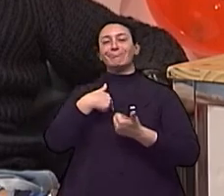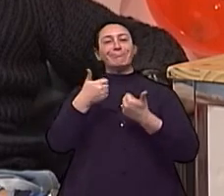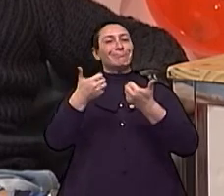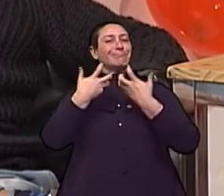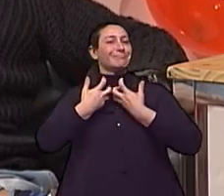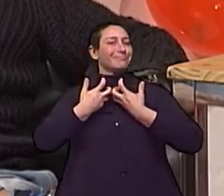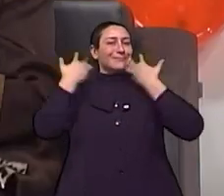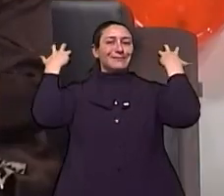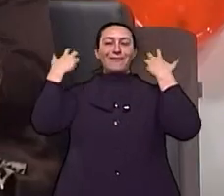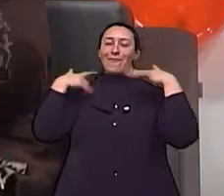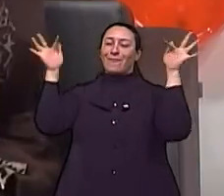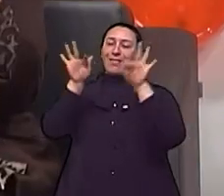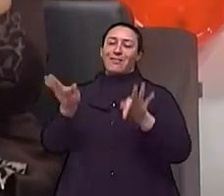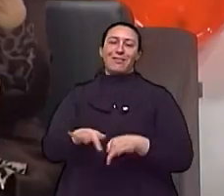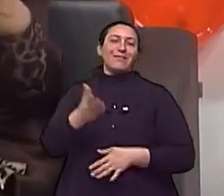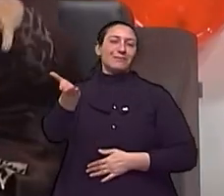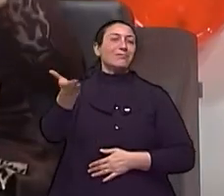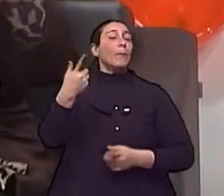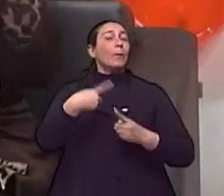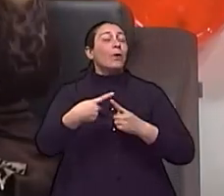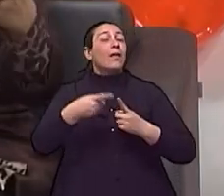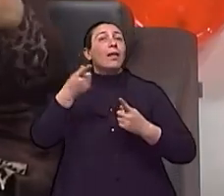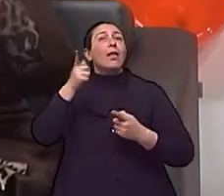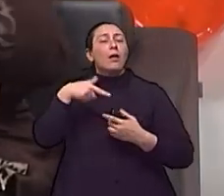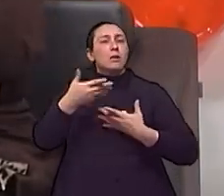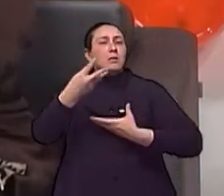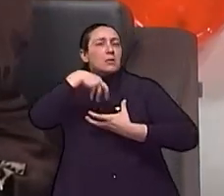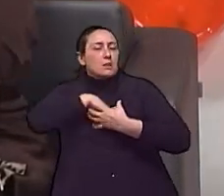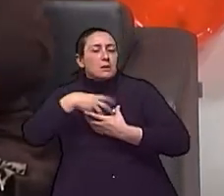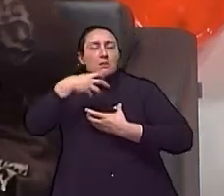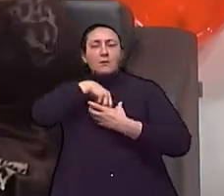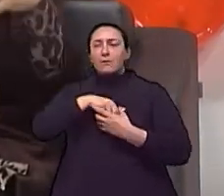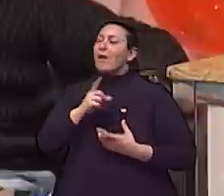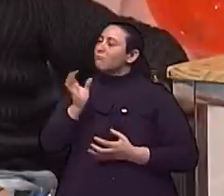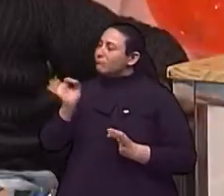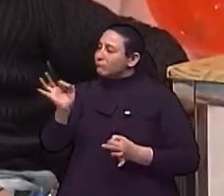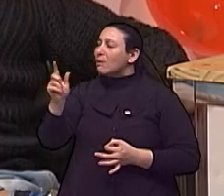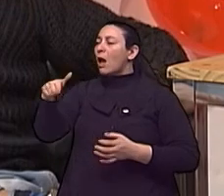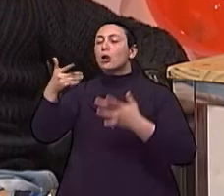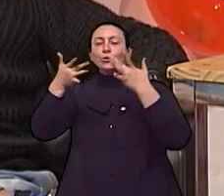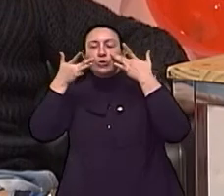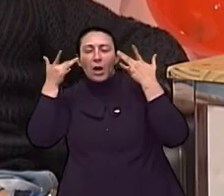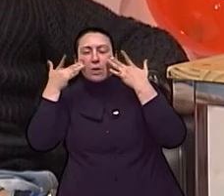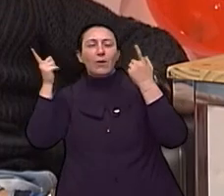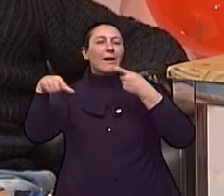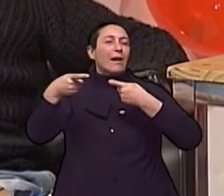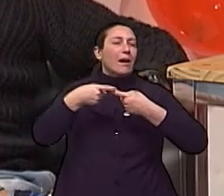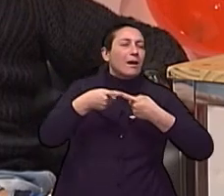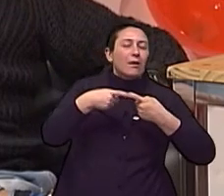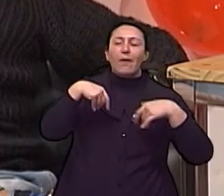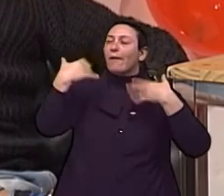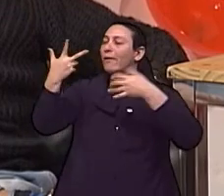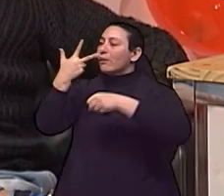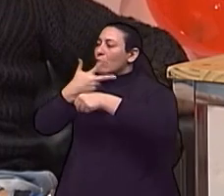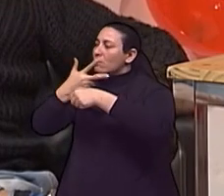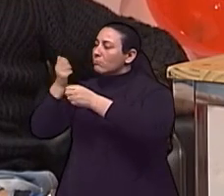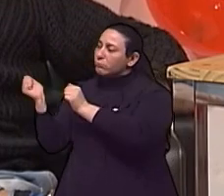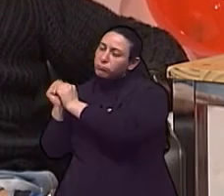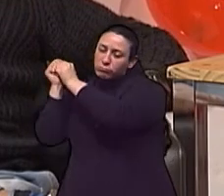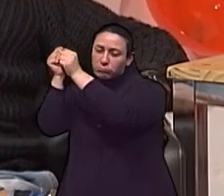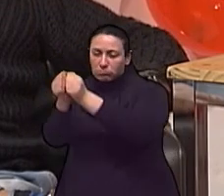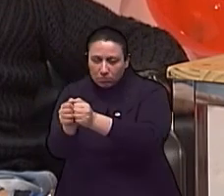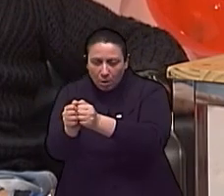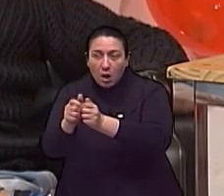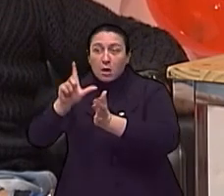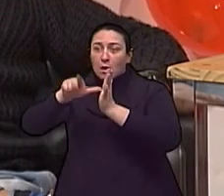exatamente essa essa transformação seja no teatro seja na clínica seja um idoso que veio trazido e